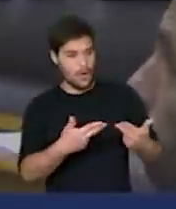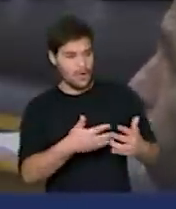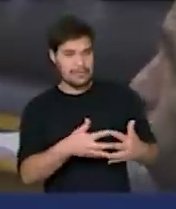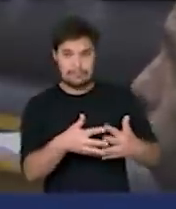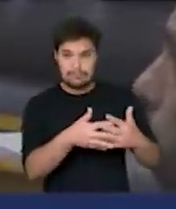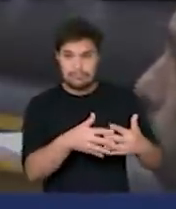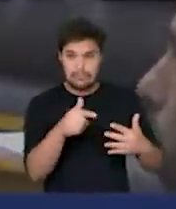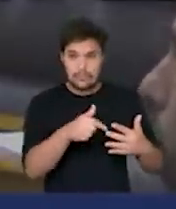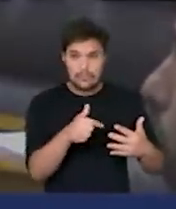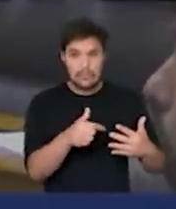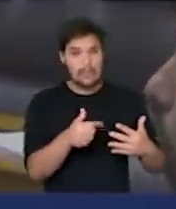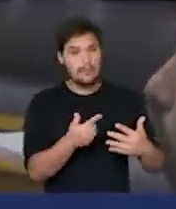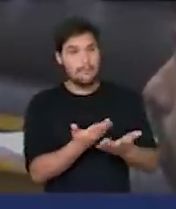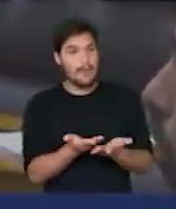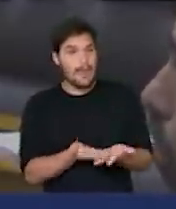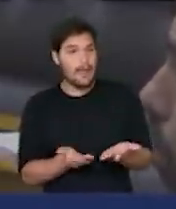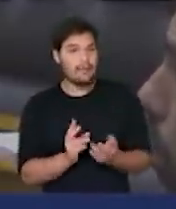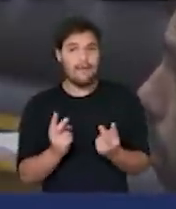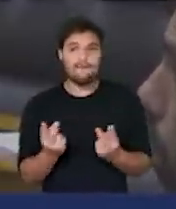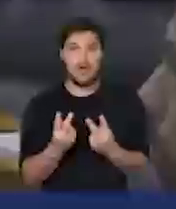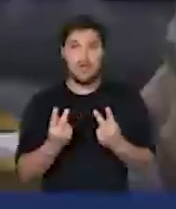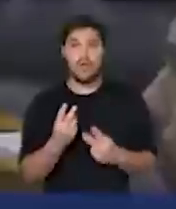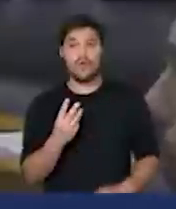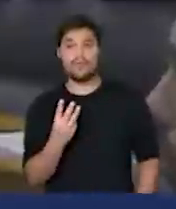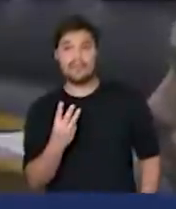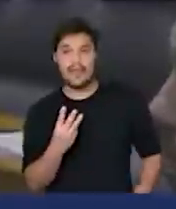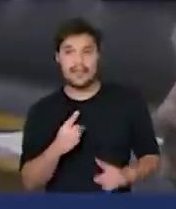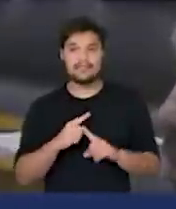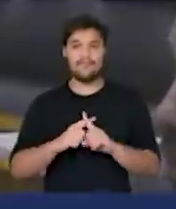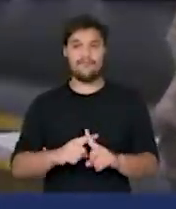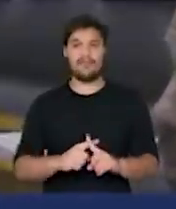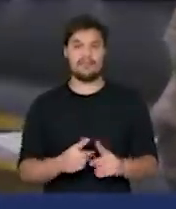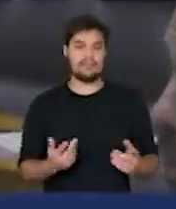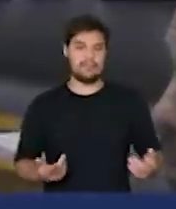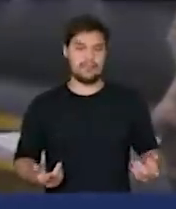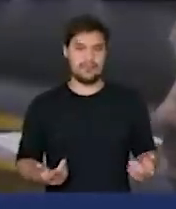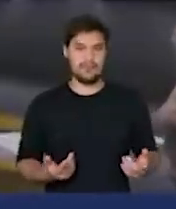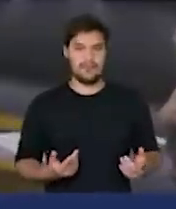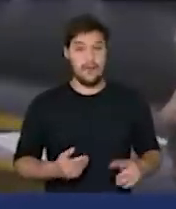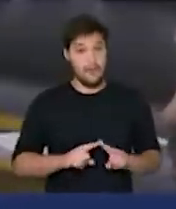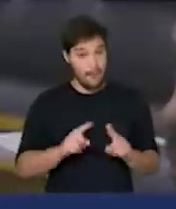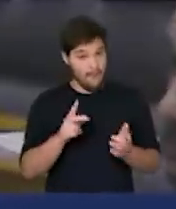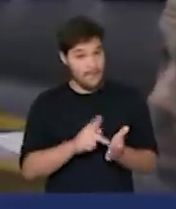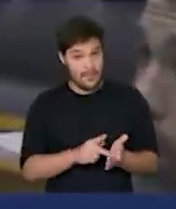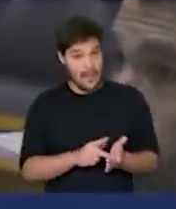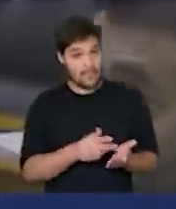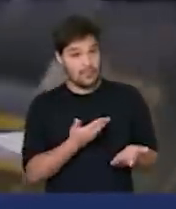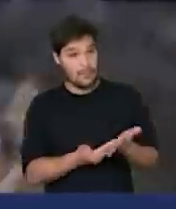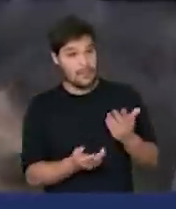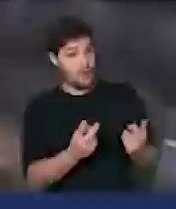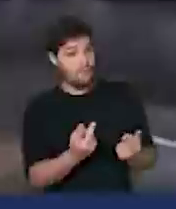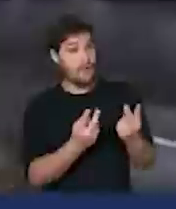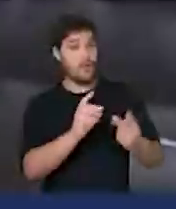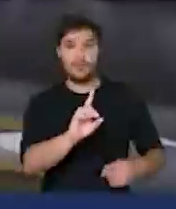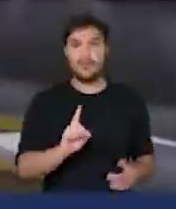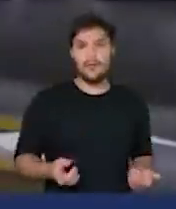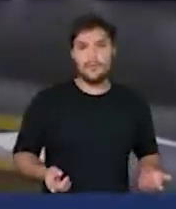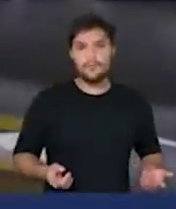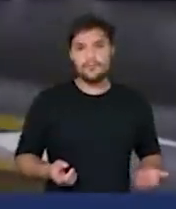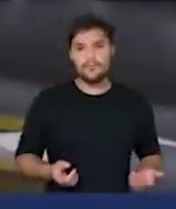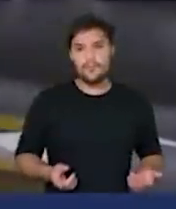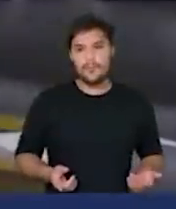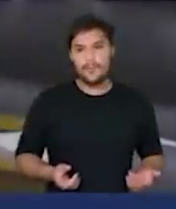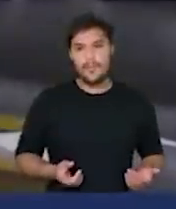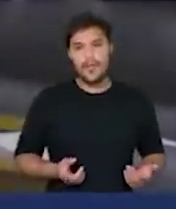seja depreciado 3 vezes juridicamente, quando na realidade não está depreciando tanto, né? Ou seja, diminuir a